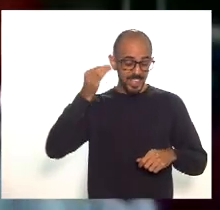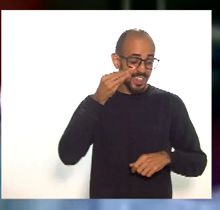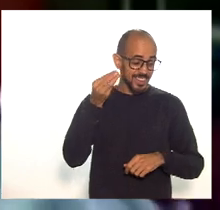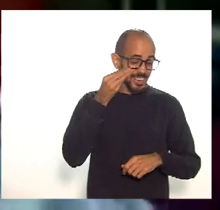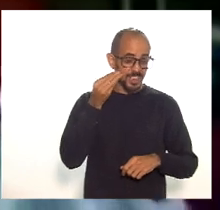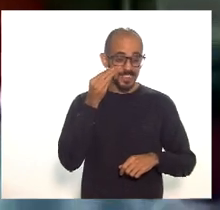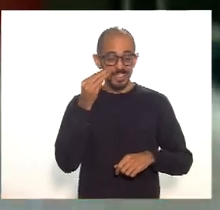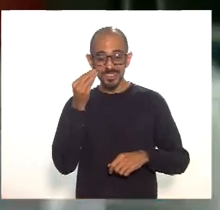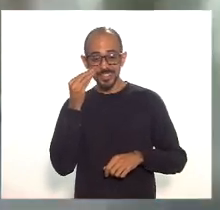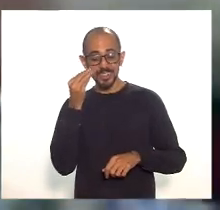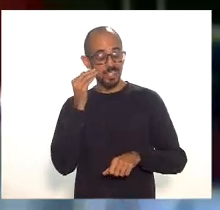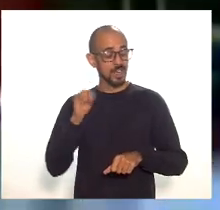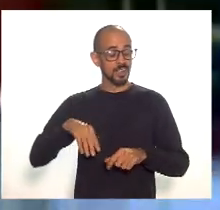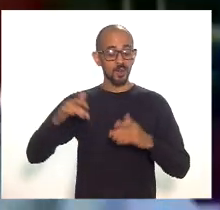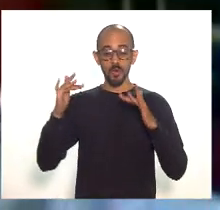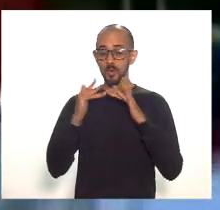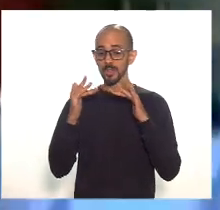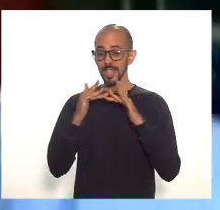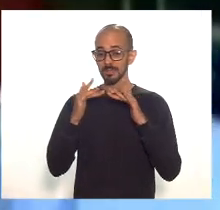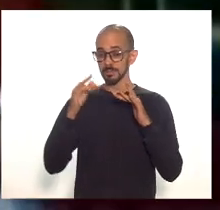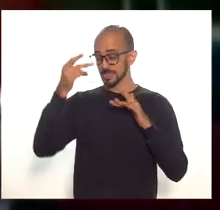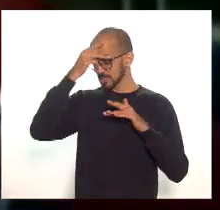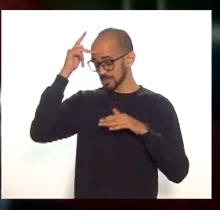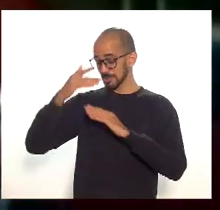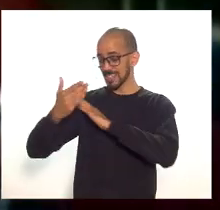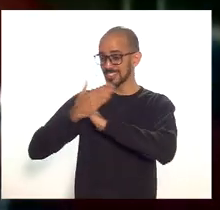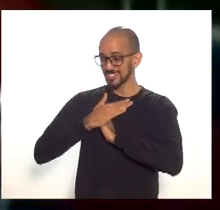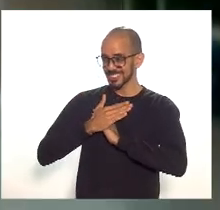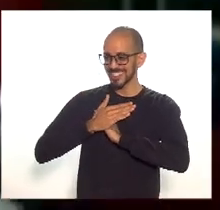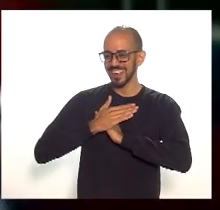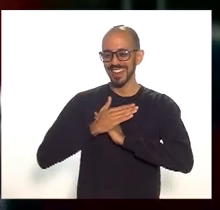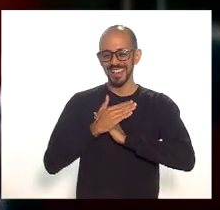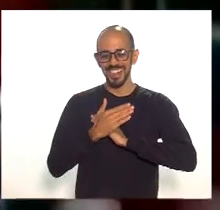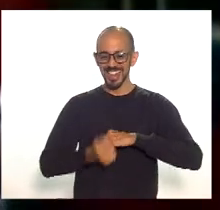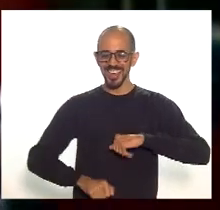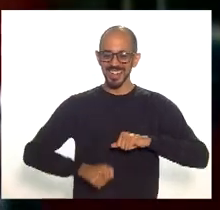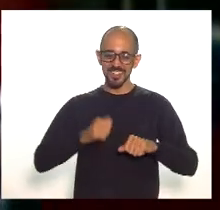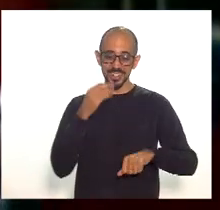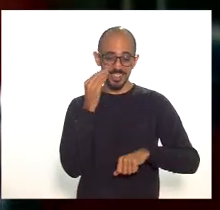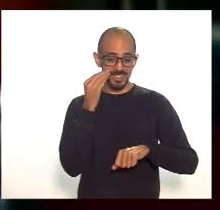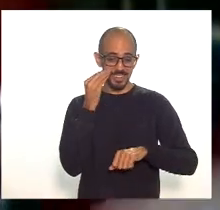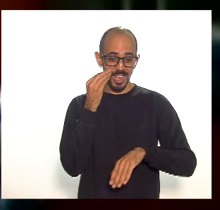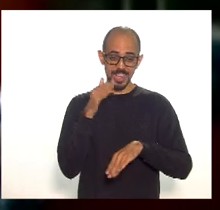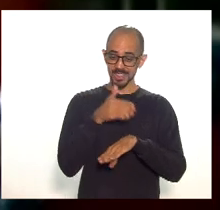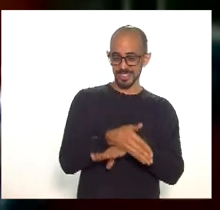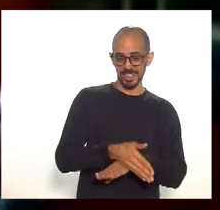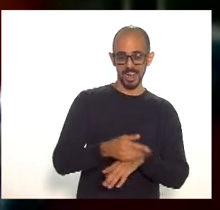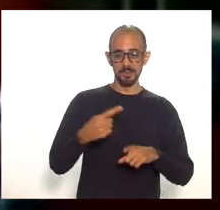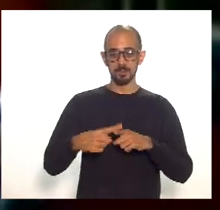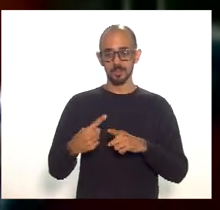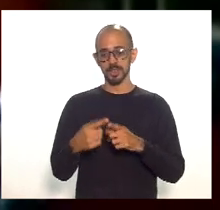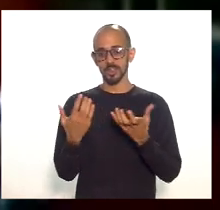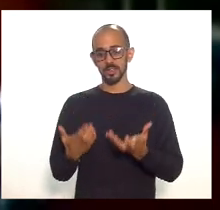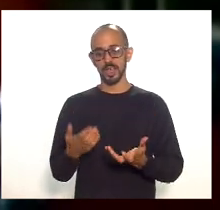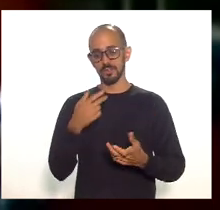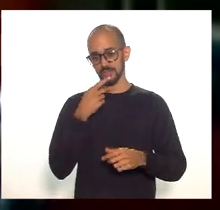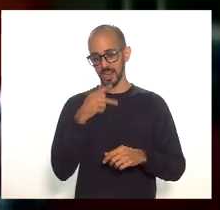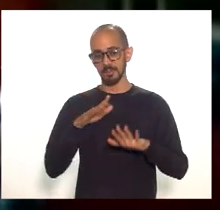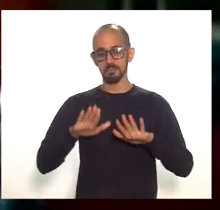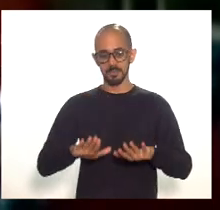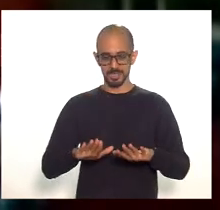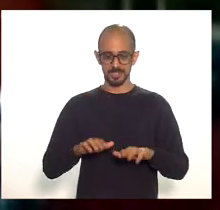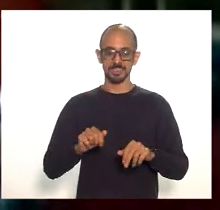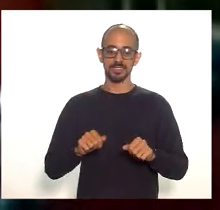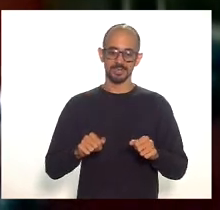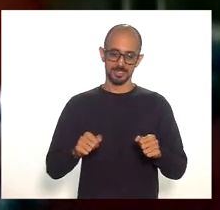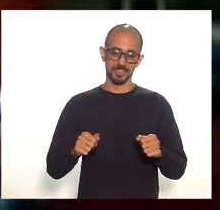as formas, entrando em contato com pessoas para me ajudarem, ver se eu podia entrar, porque eu gostaria de fazer. Mas, de qualquer